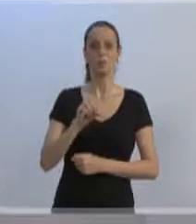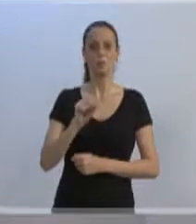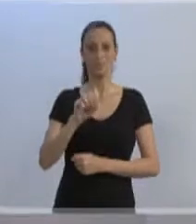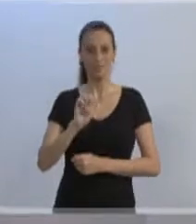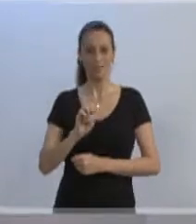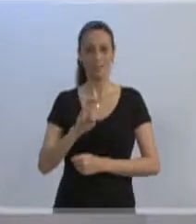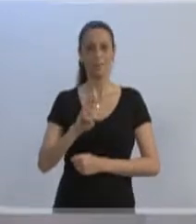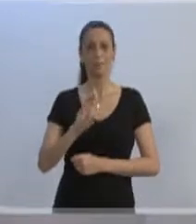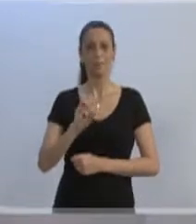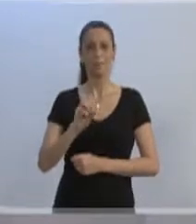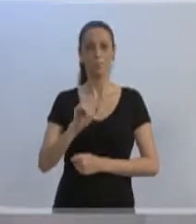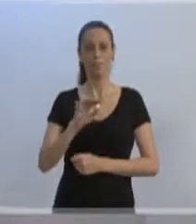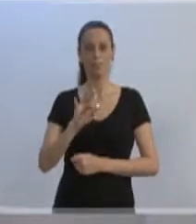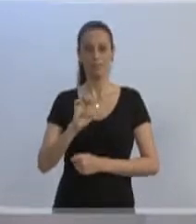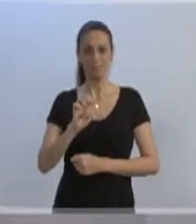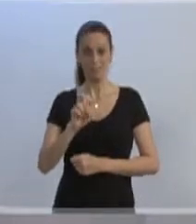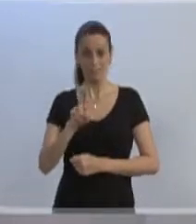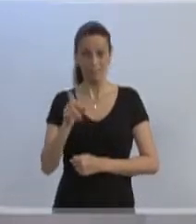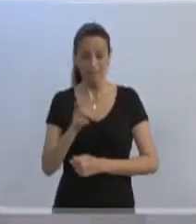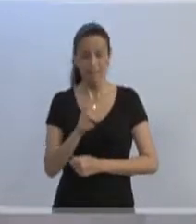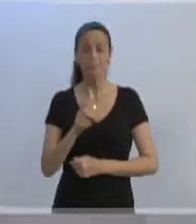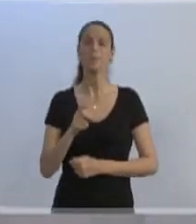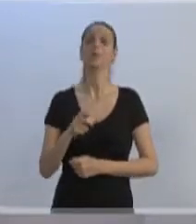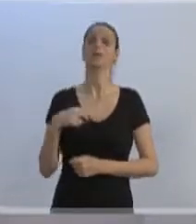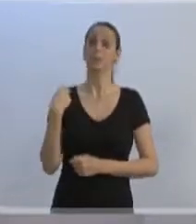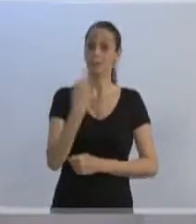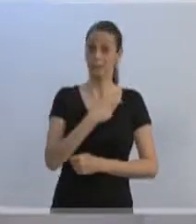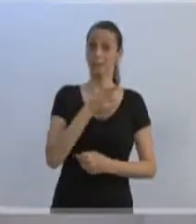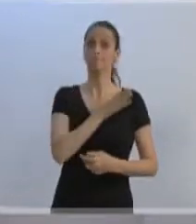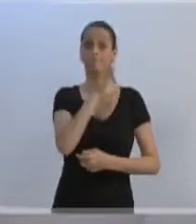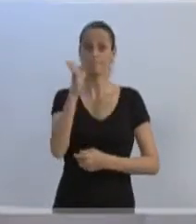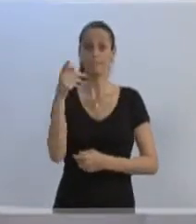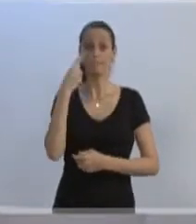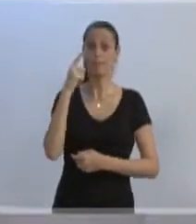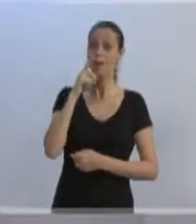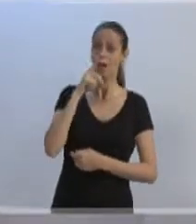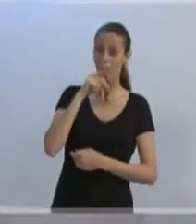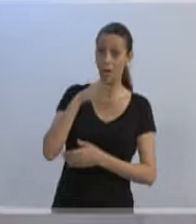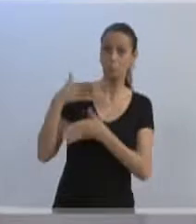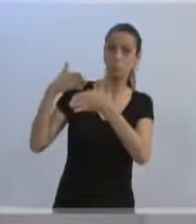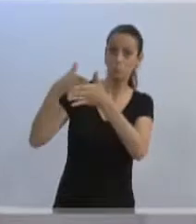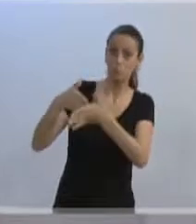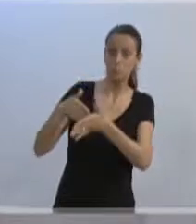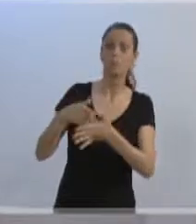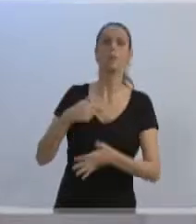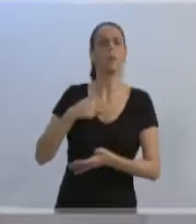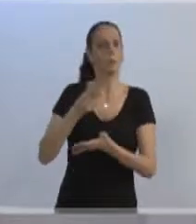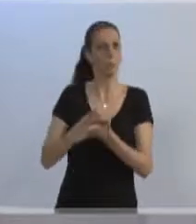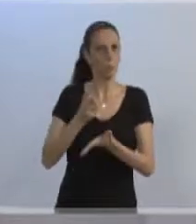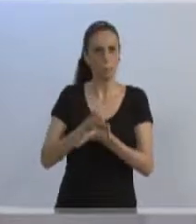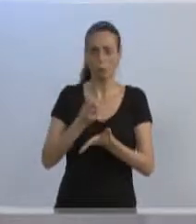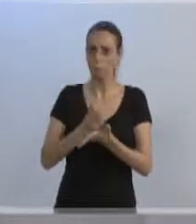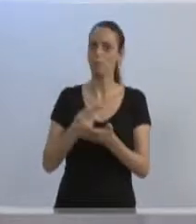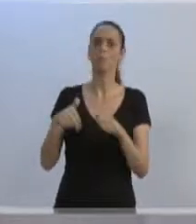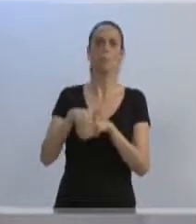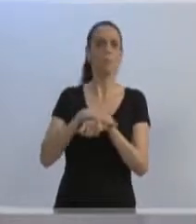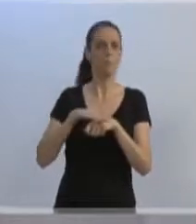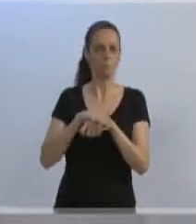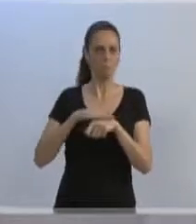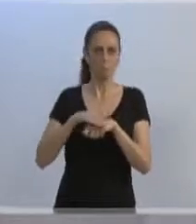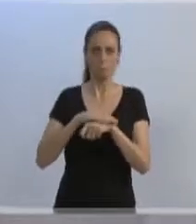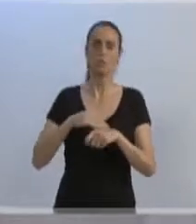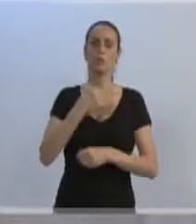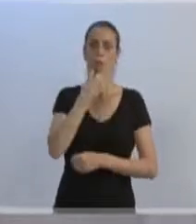visitado as barragens e vereador adriano já aviso que estão em contato constante com o presidente da câmara de josé bater